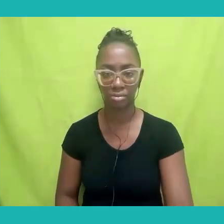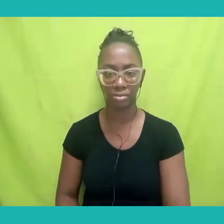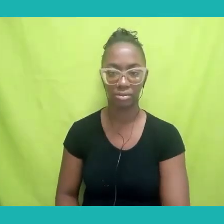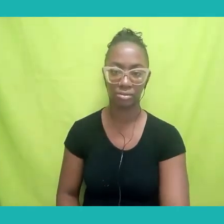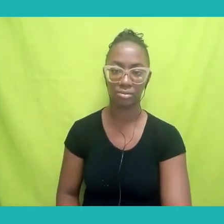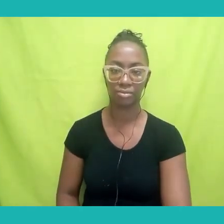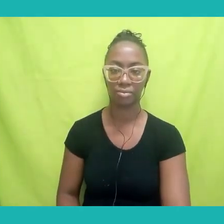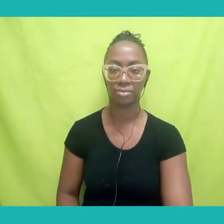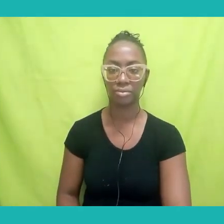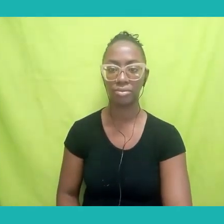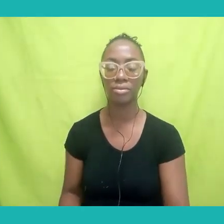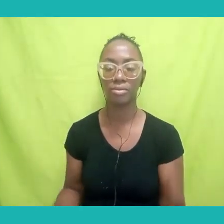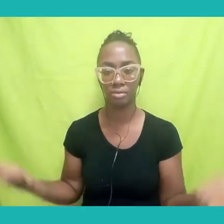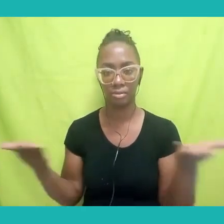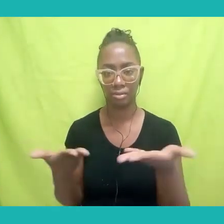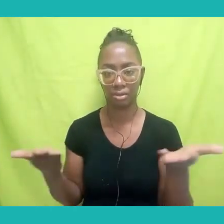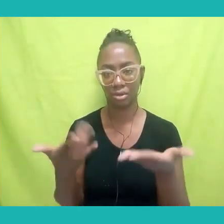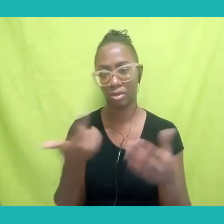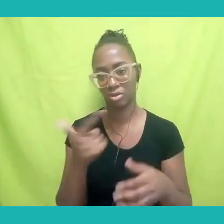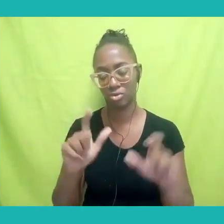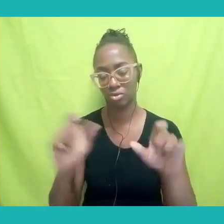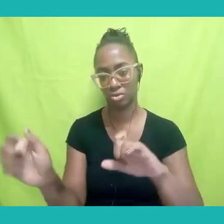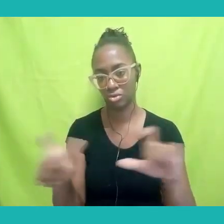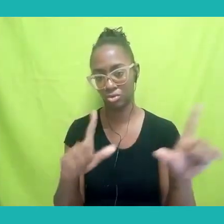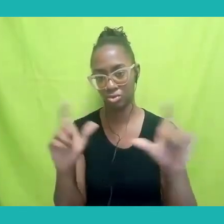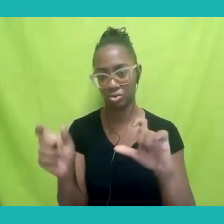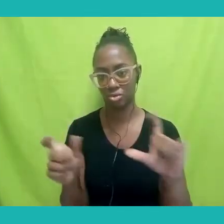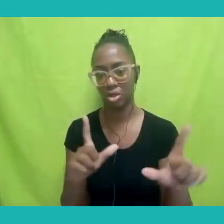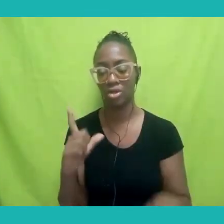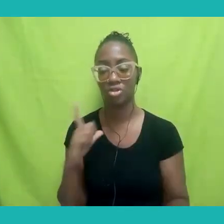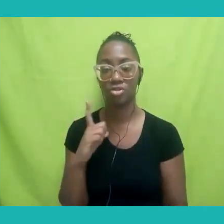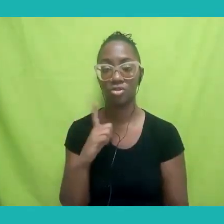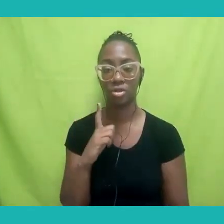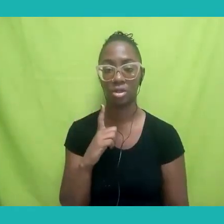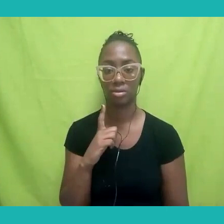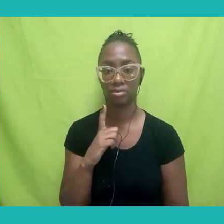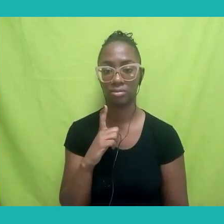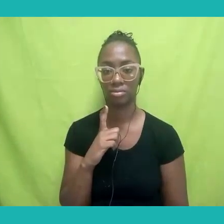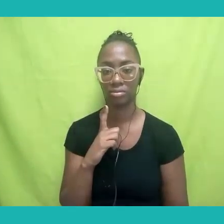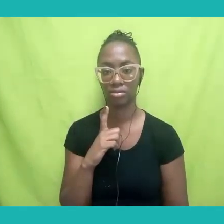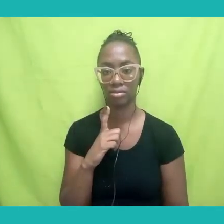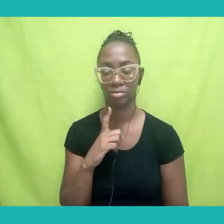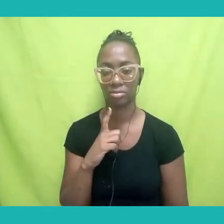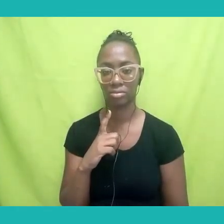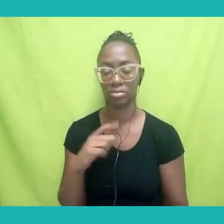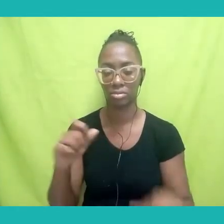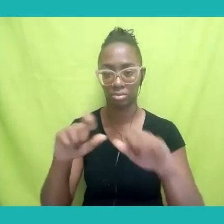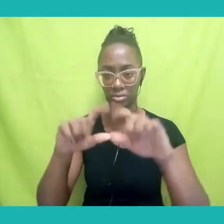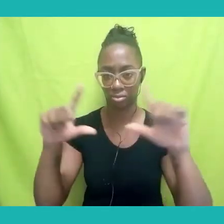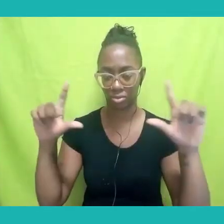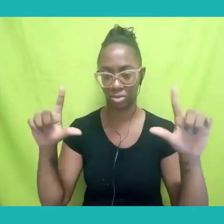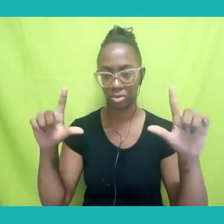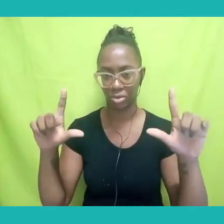nós temos agora nesse outro slide, né, o quadro de contribuintes para a